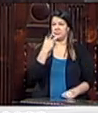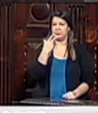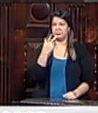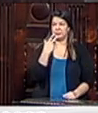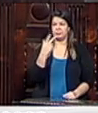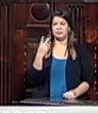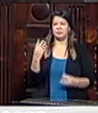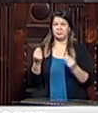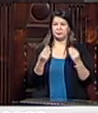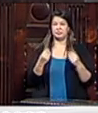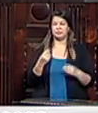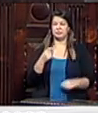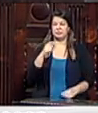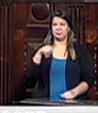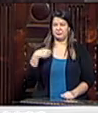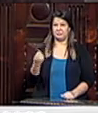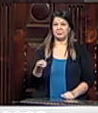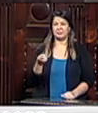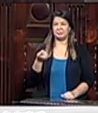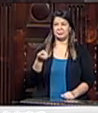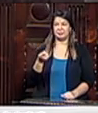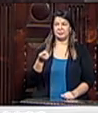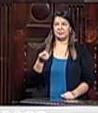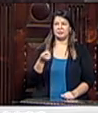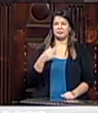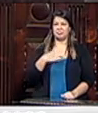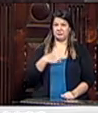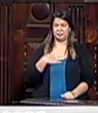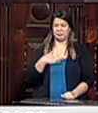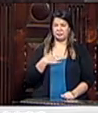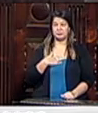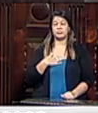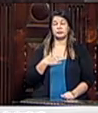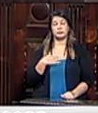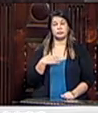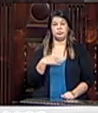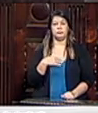são comentários de bancada, mas são os meus comentários.